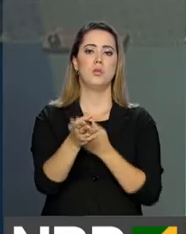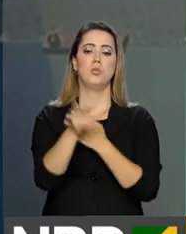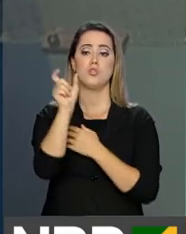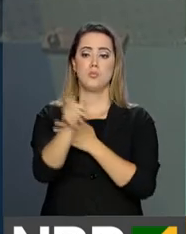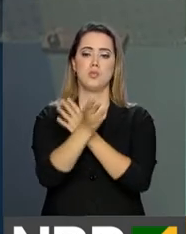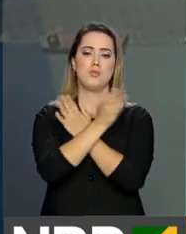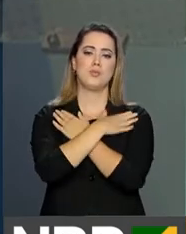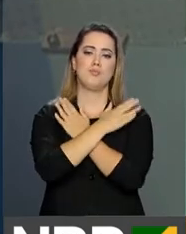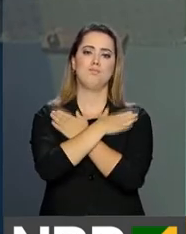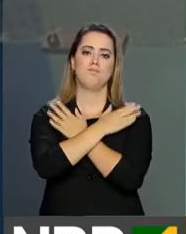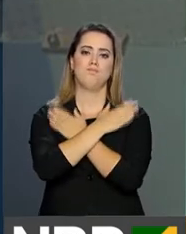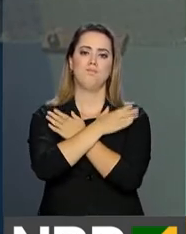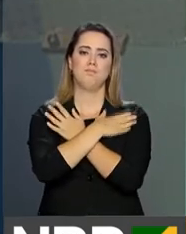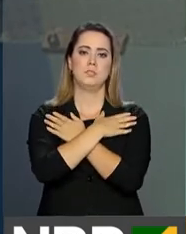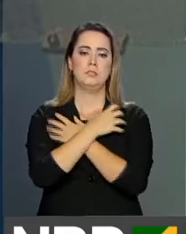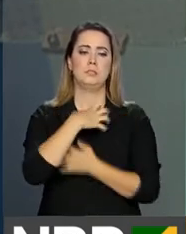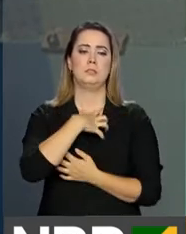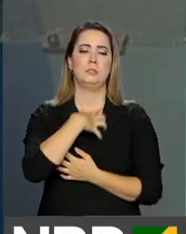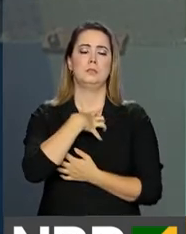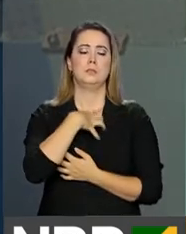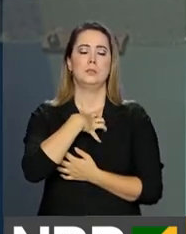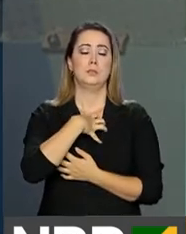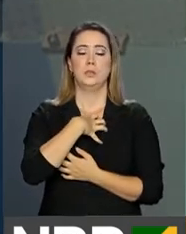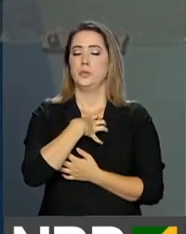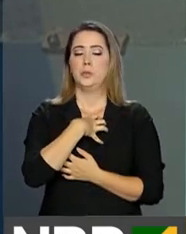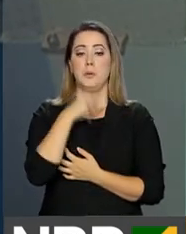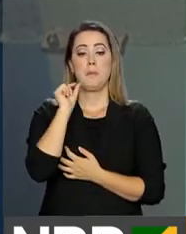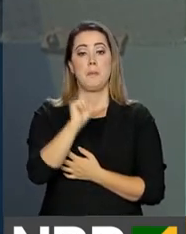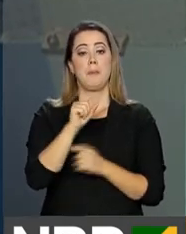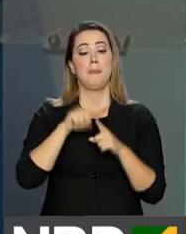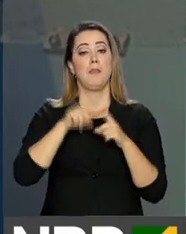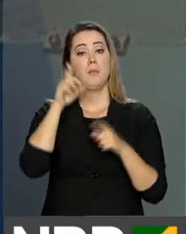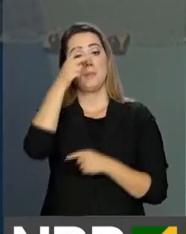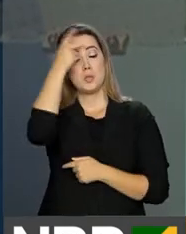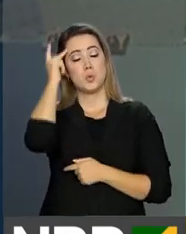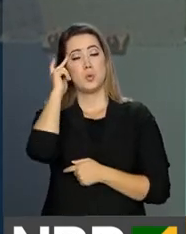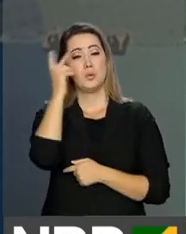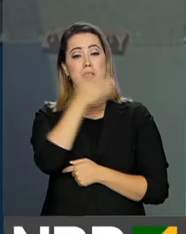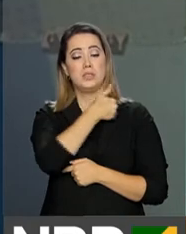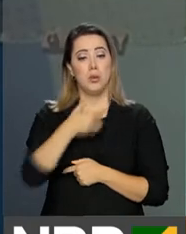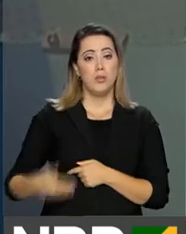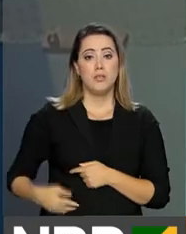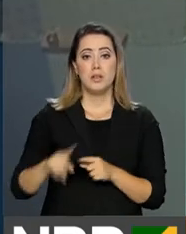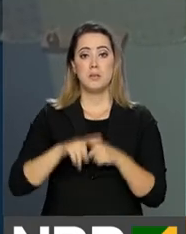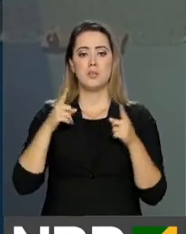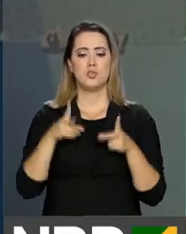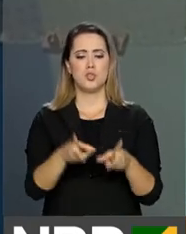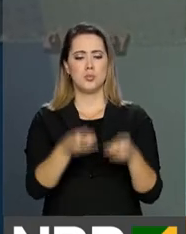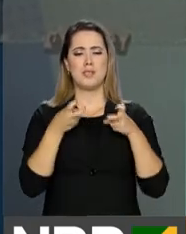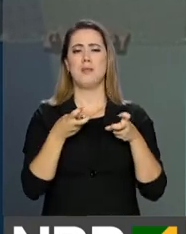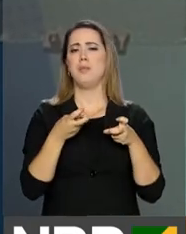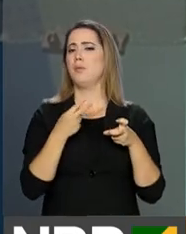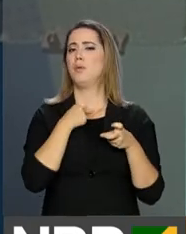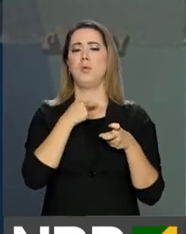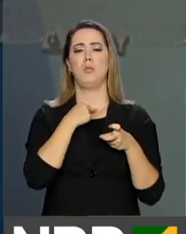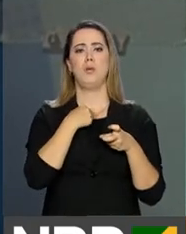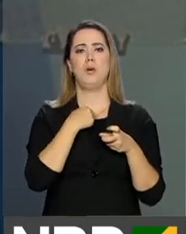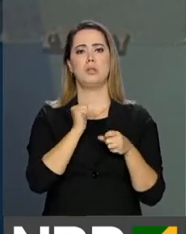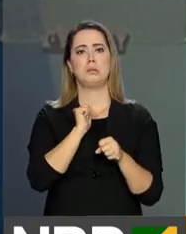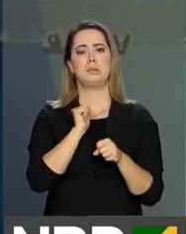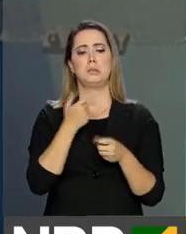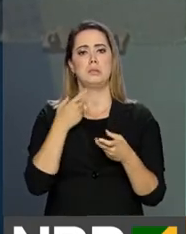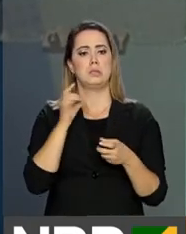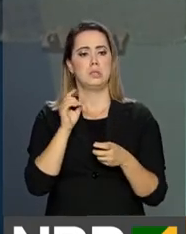angústia, especialmente para quem governa. Mas nós percebemos, assim que assumimos, que nós não poderíamos ser